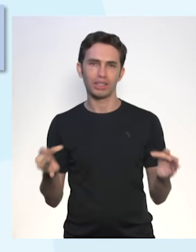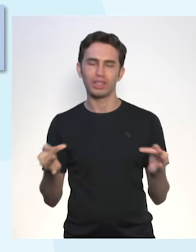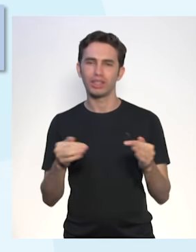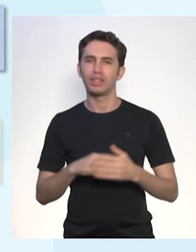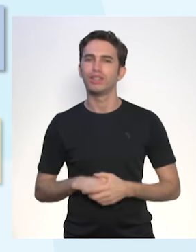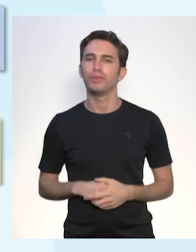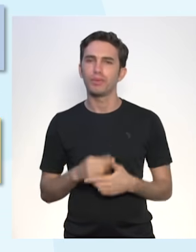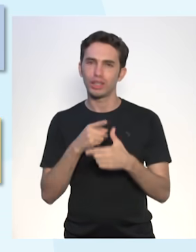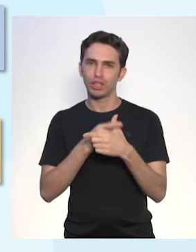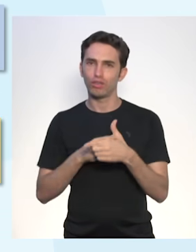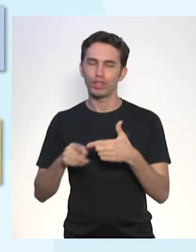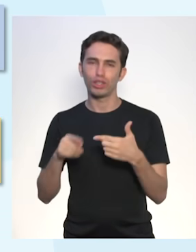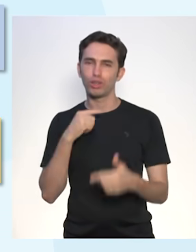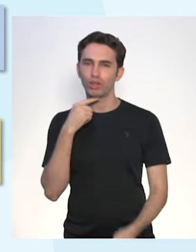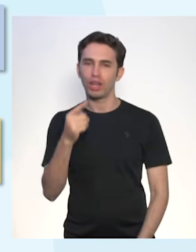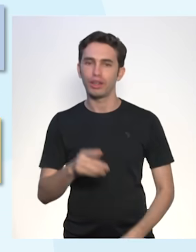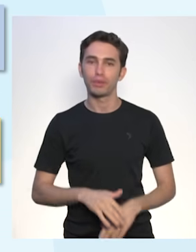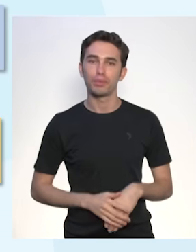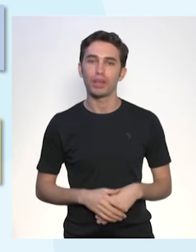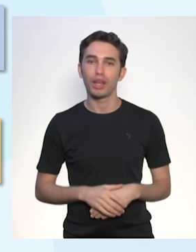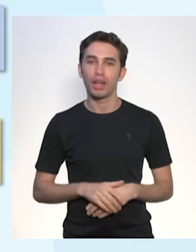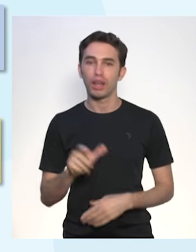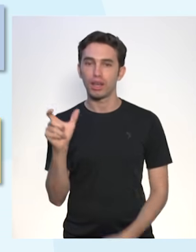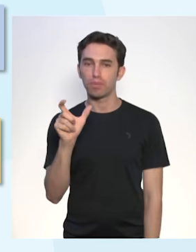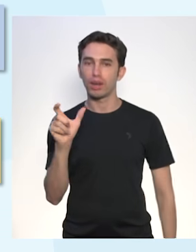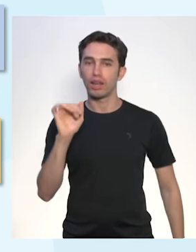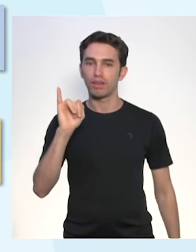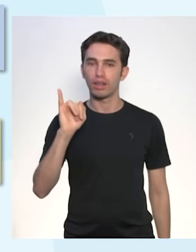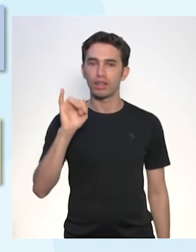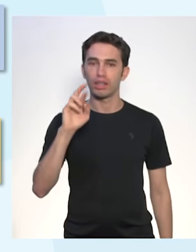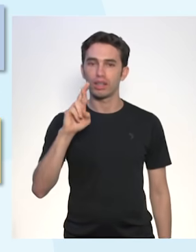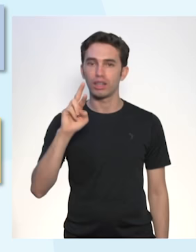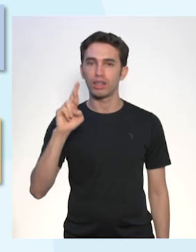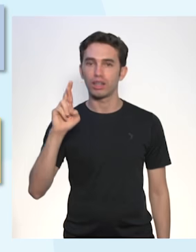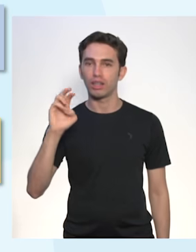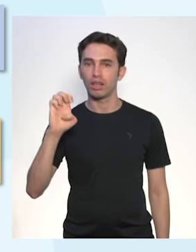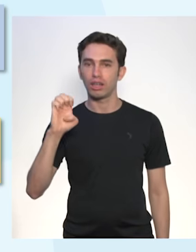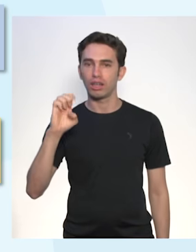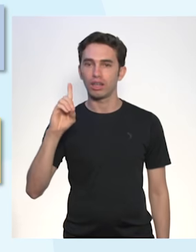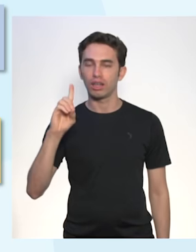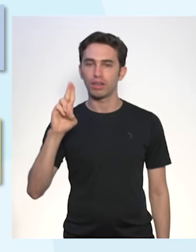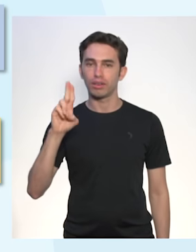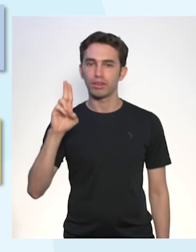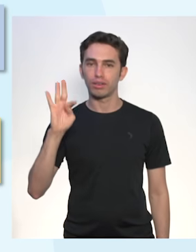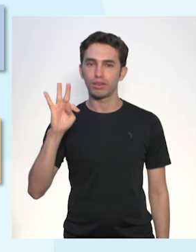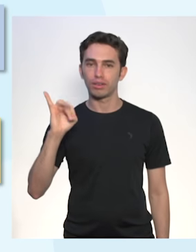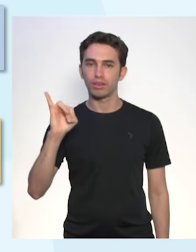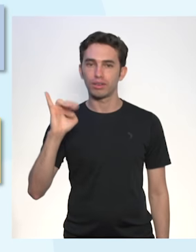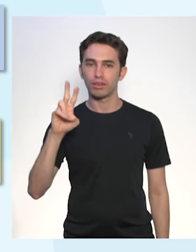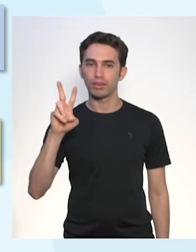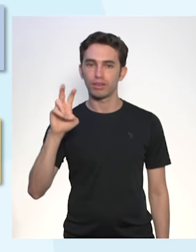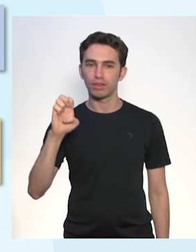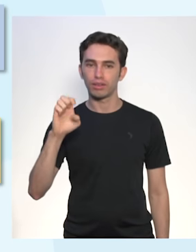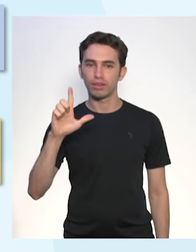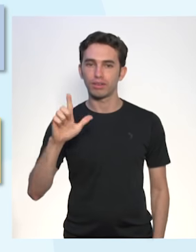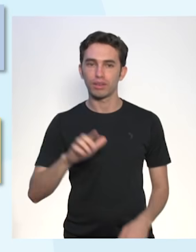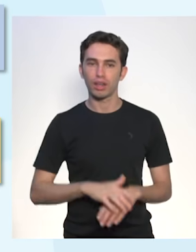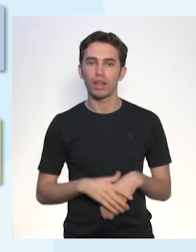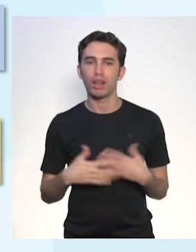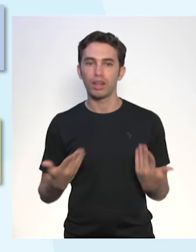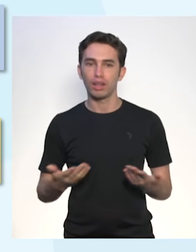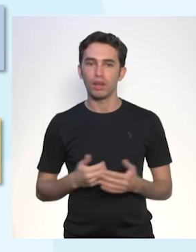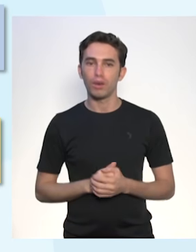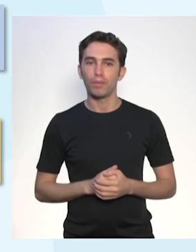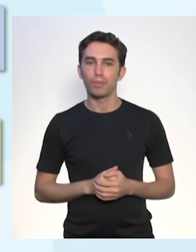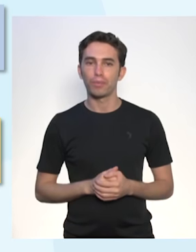dividir, né? Essa ação tem o nome de simplificação de frações, né? Que é dividir os dois valores pelo mesmo